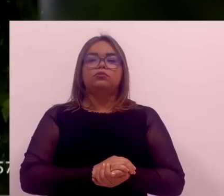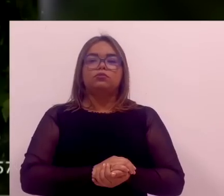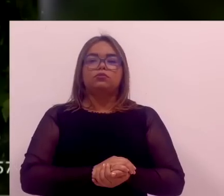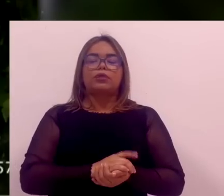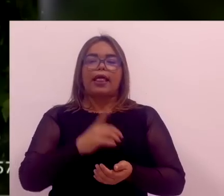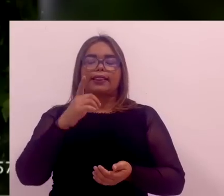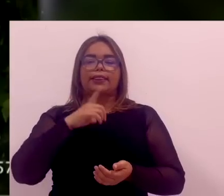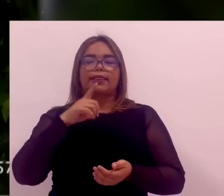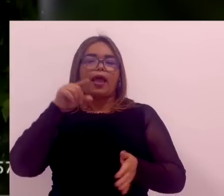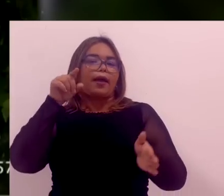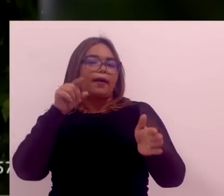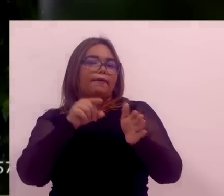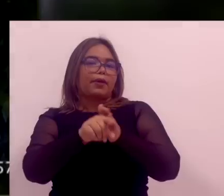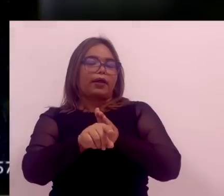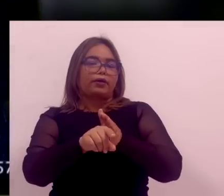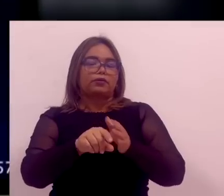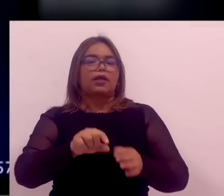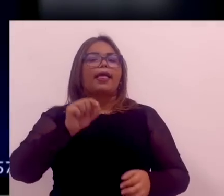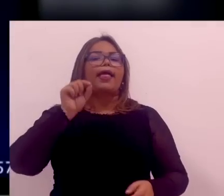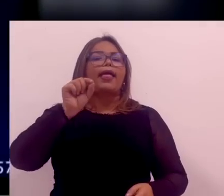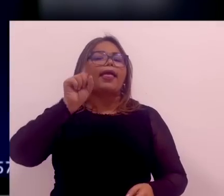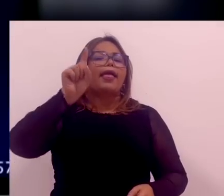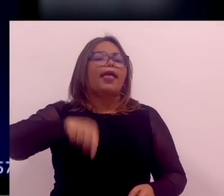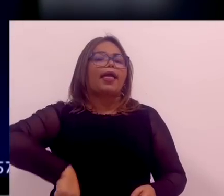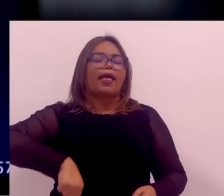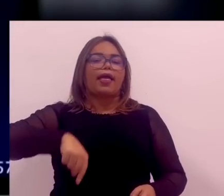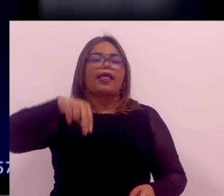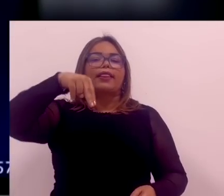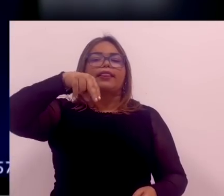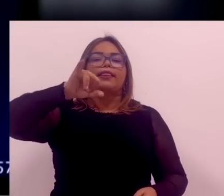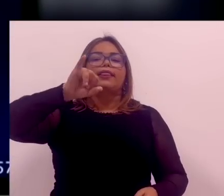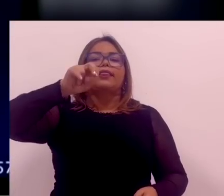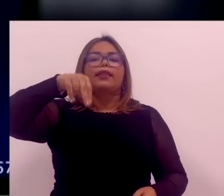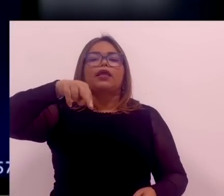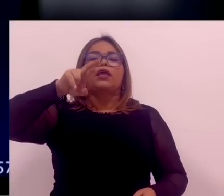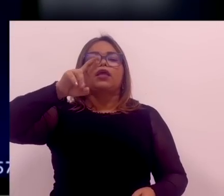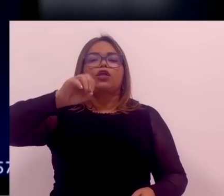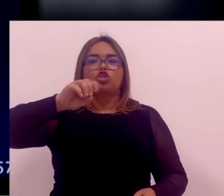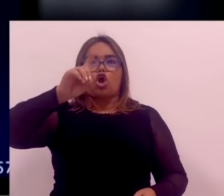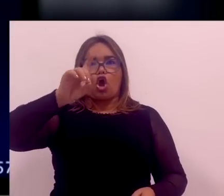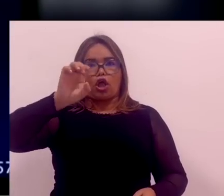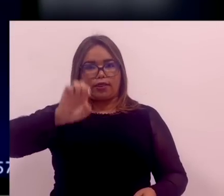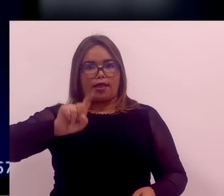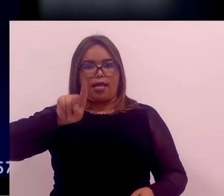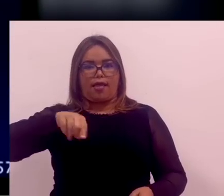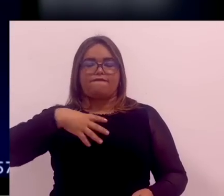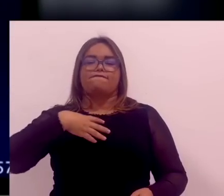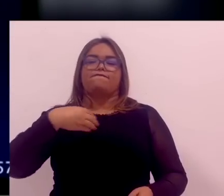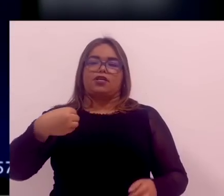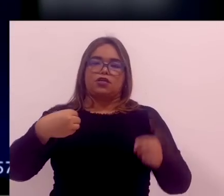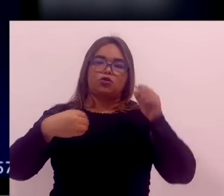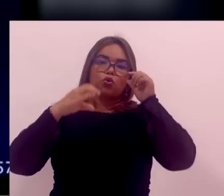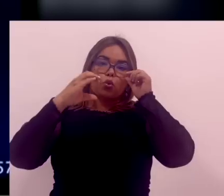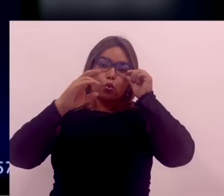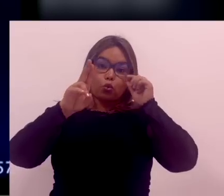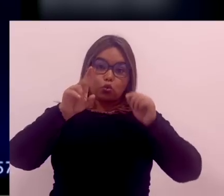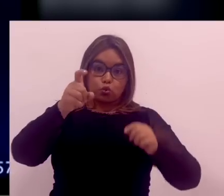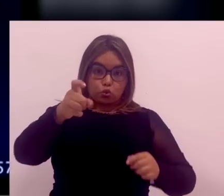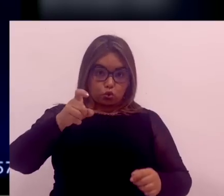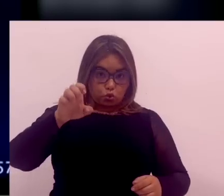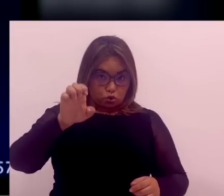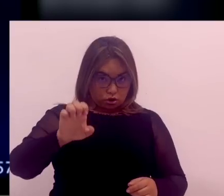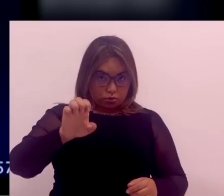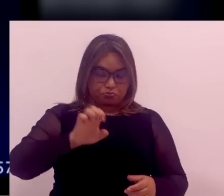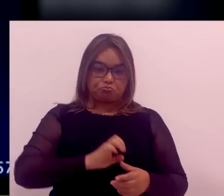face à indagação. Quem era Nimrod? A resposta é, ele era o filho de Cush. Nas velhas constituições, ele é chamado de um